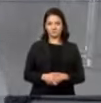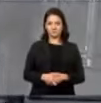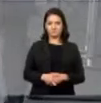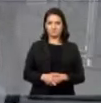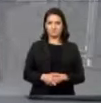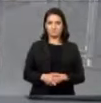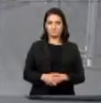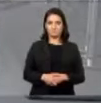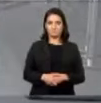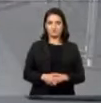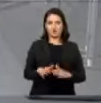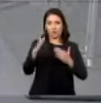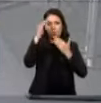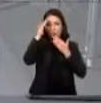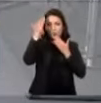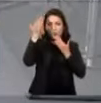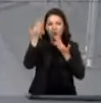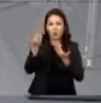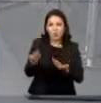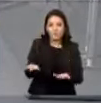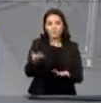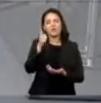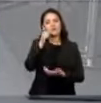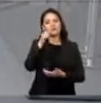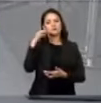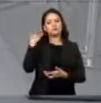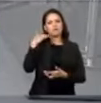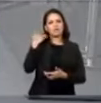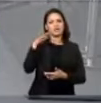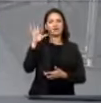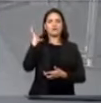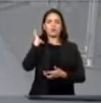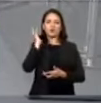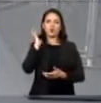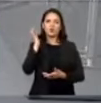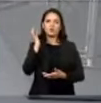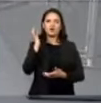Ministra Carmen Lúcia, ministra Rosa, ministro André,